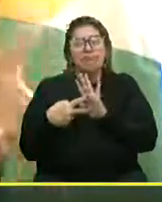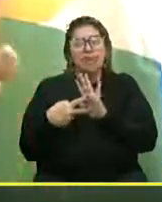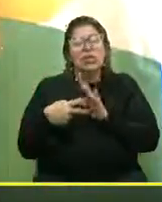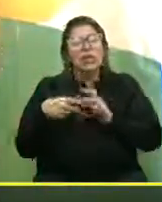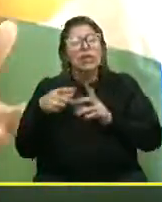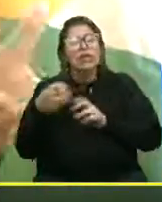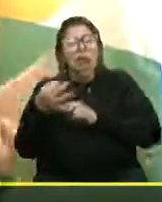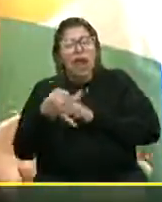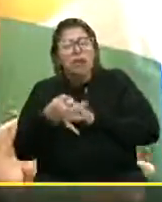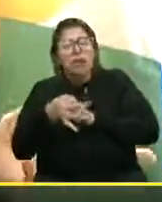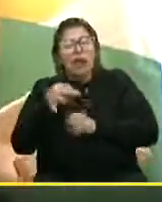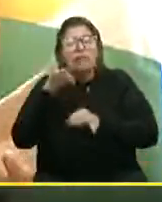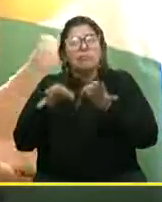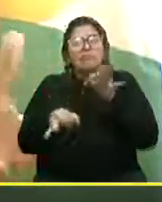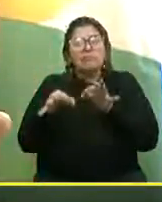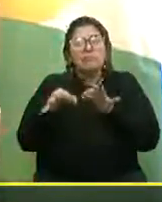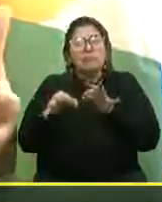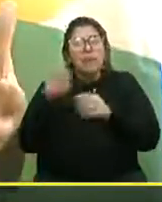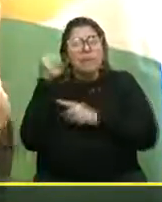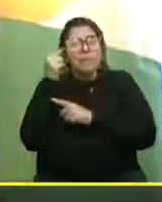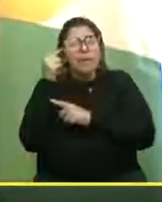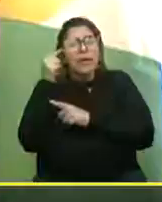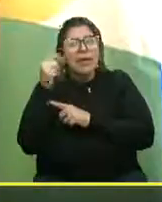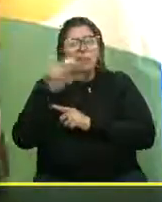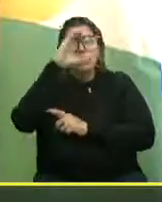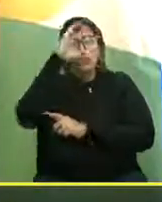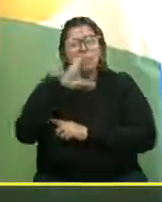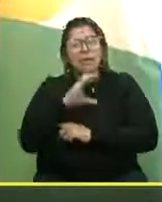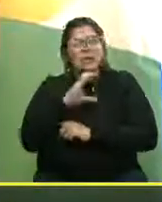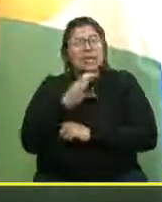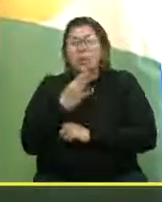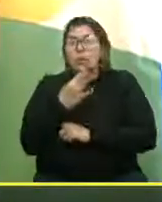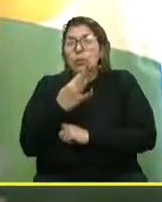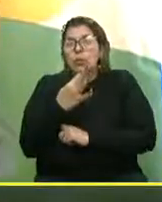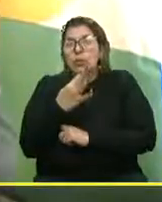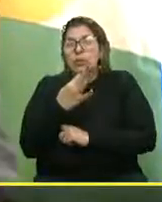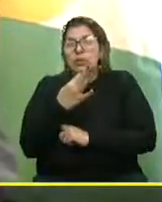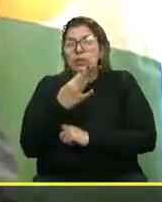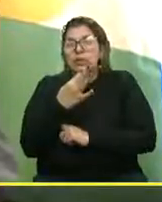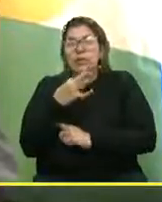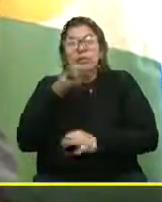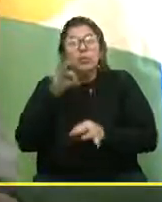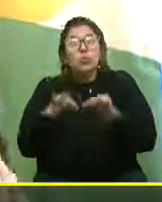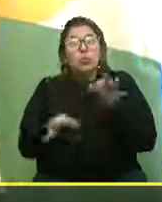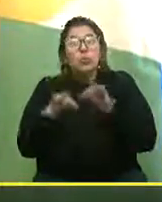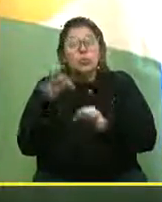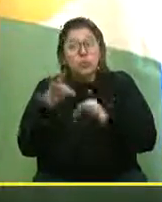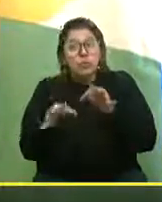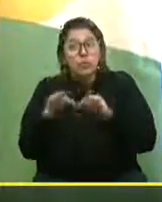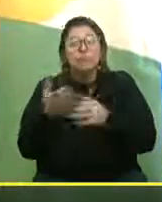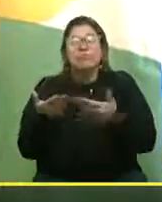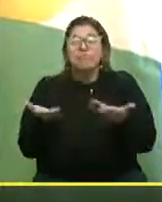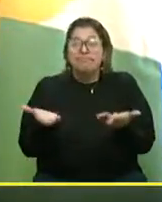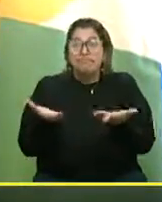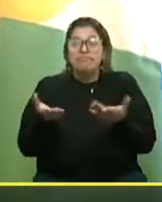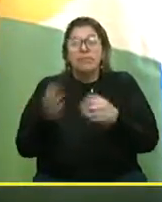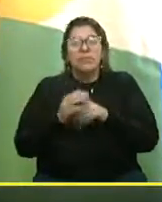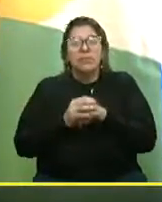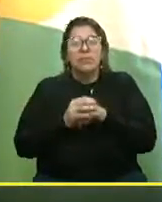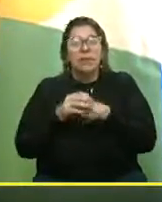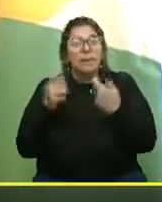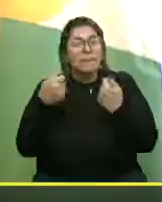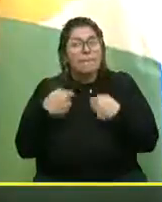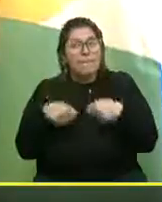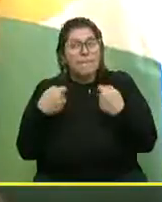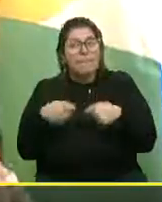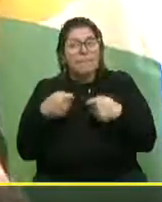são juristas imagina o cidadão que não tenham conhecimento no campo jurídico então nós precisamos